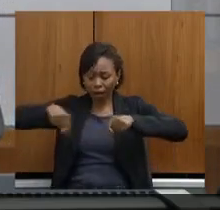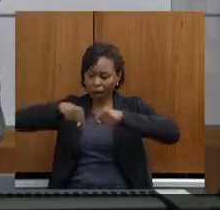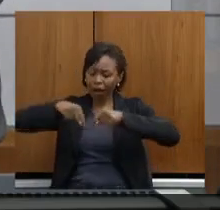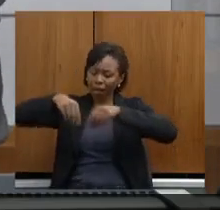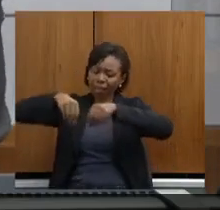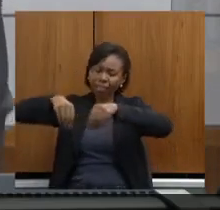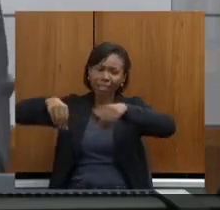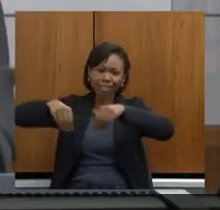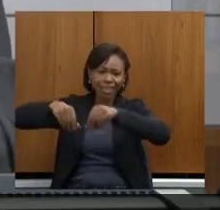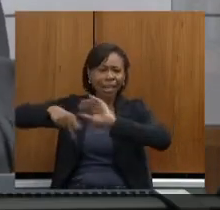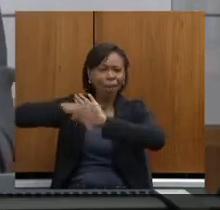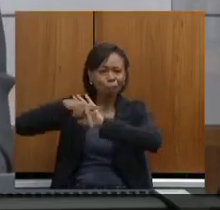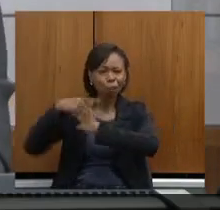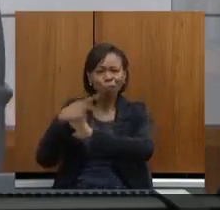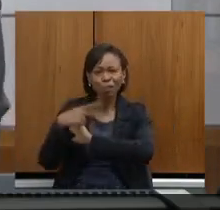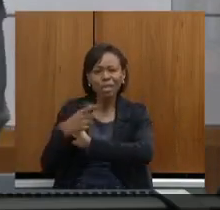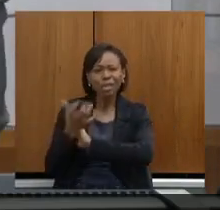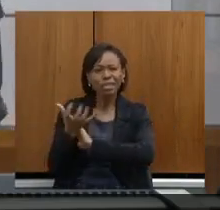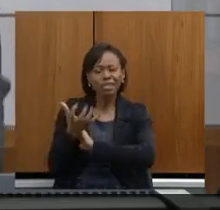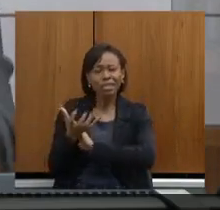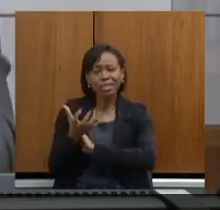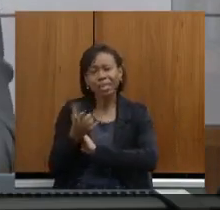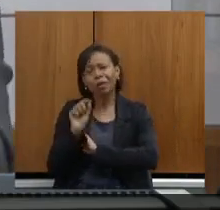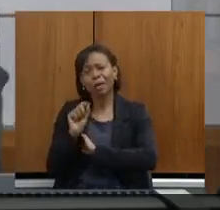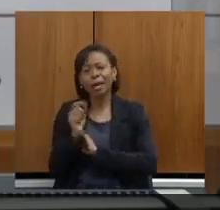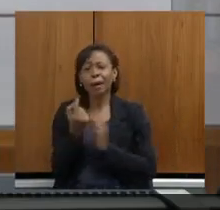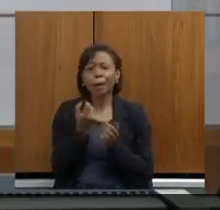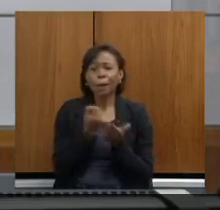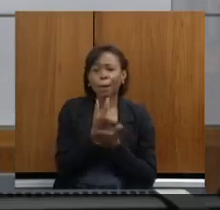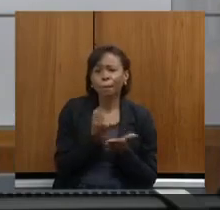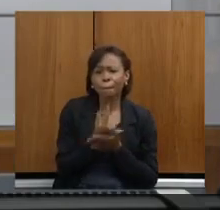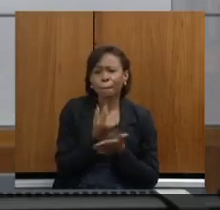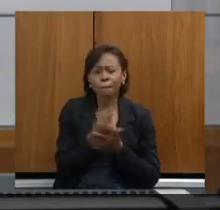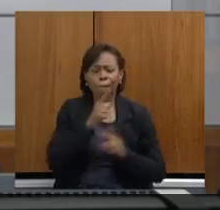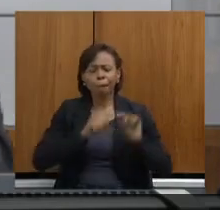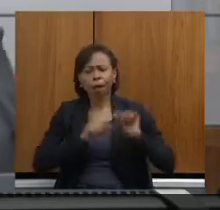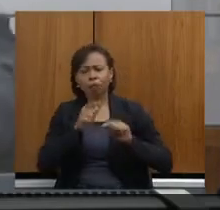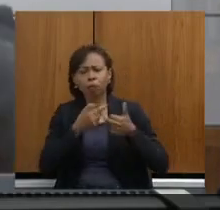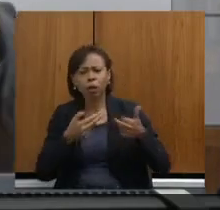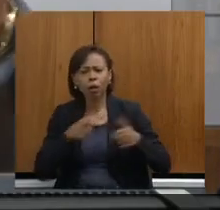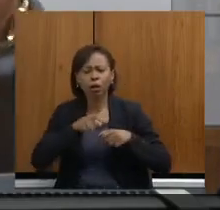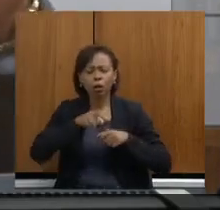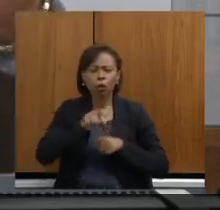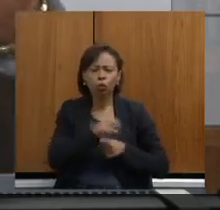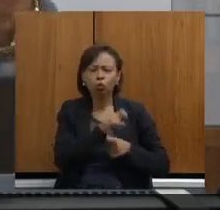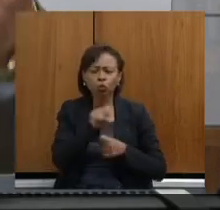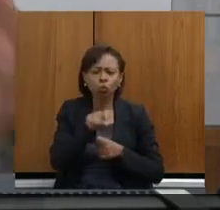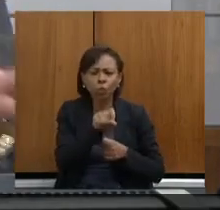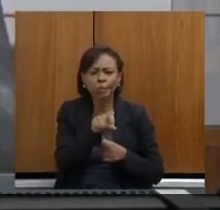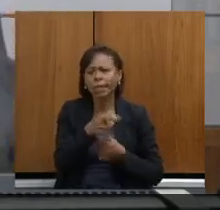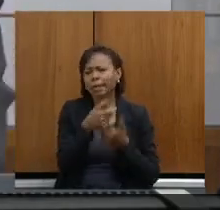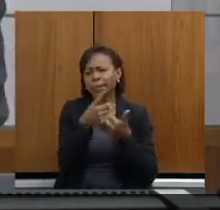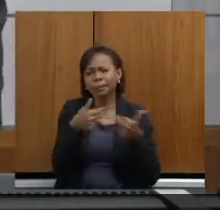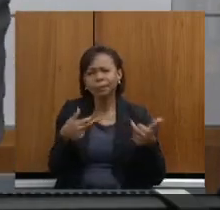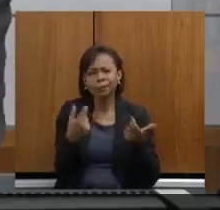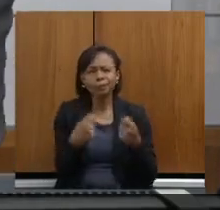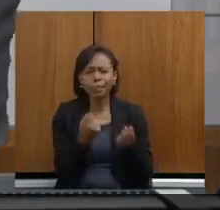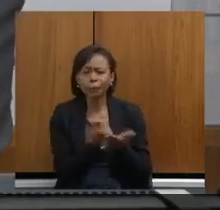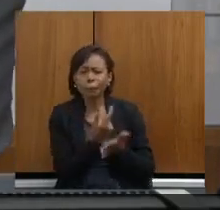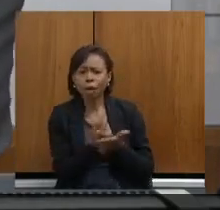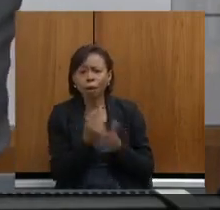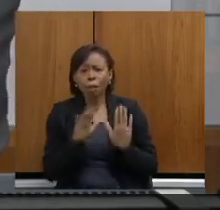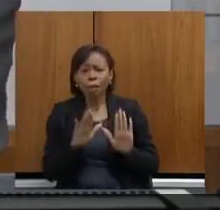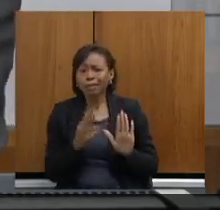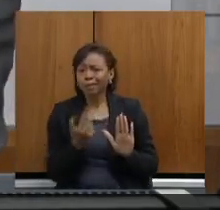hectares né que tá querendo a ver o exame comprar em sumo comprar o fertilizante comprada defensivo